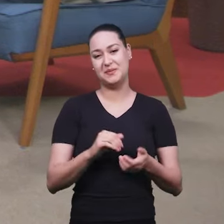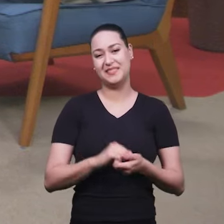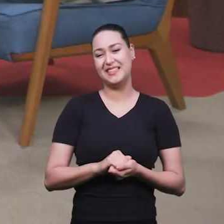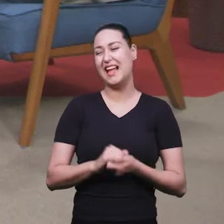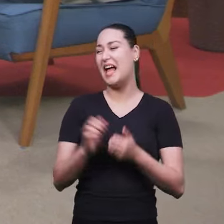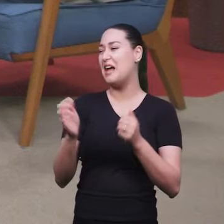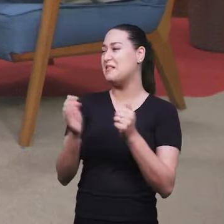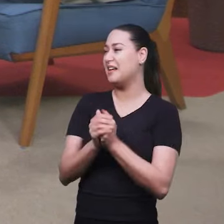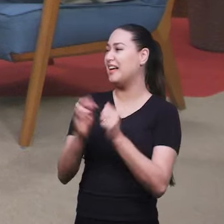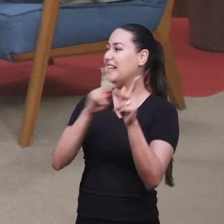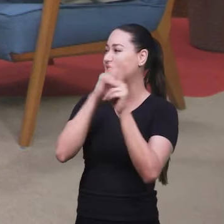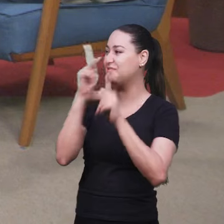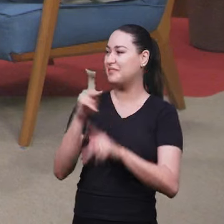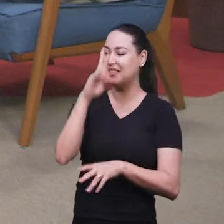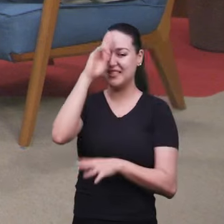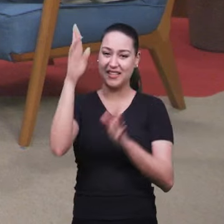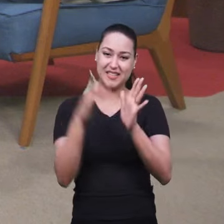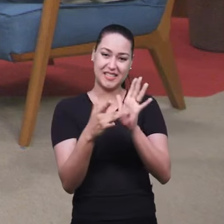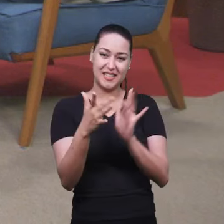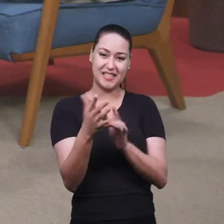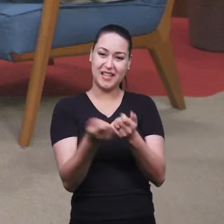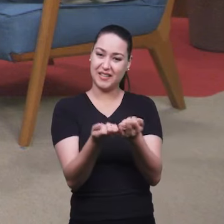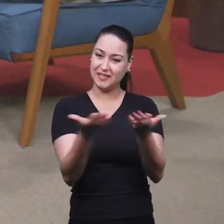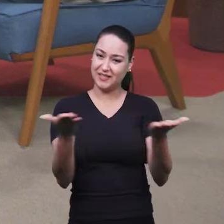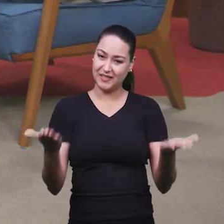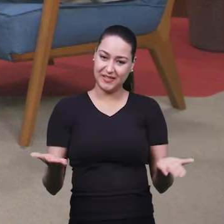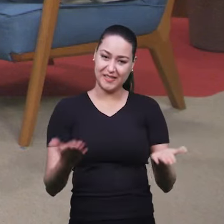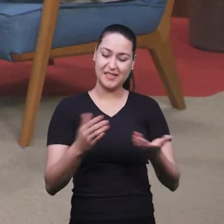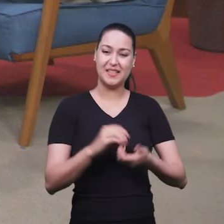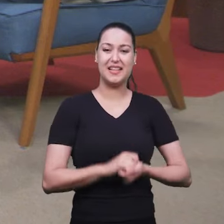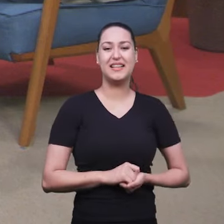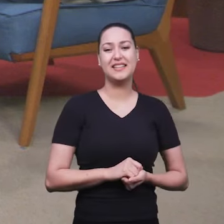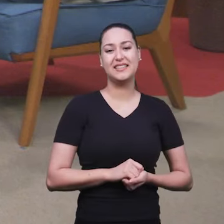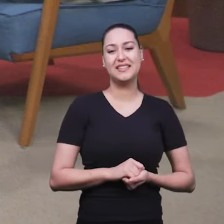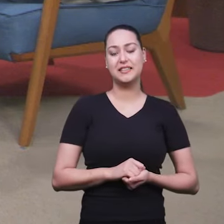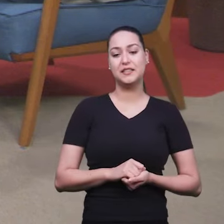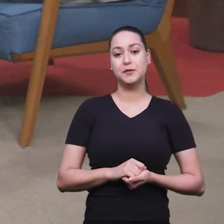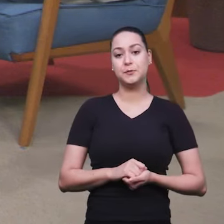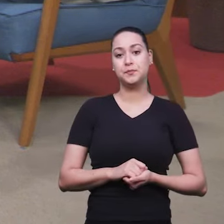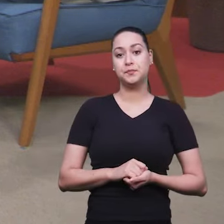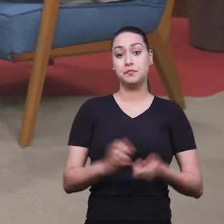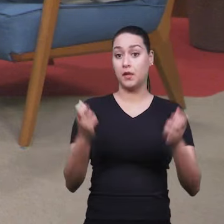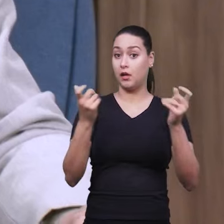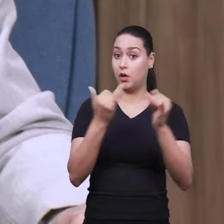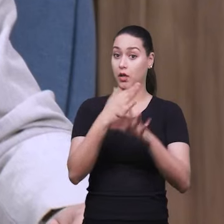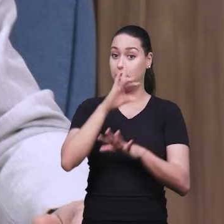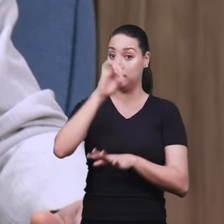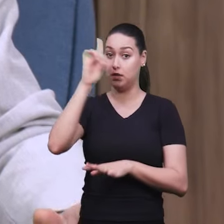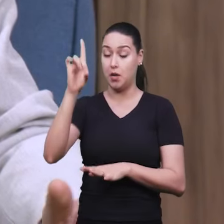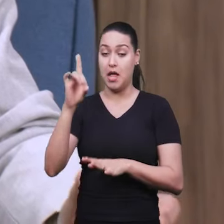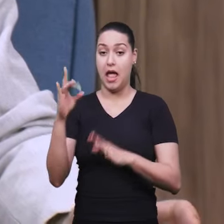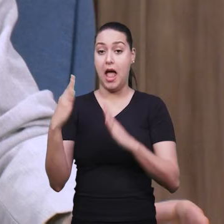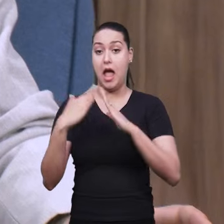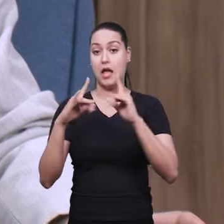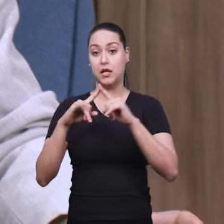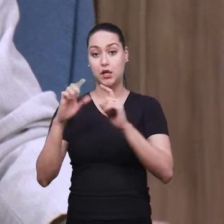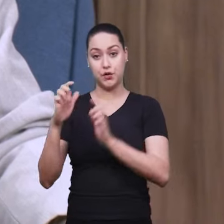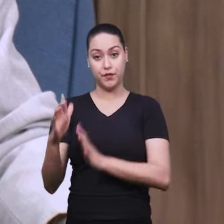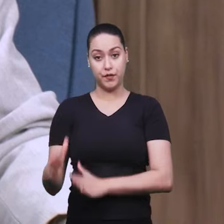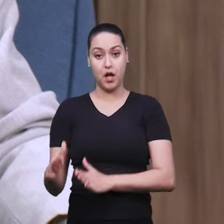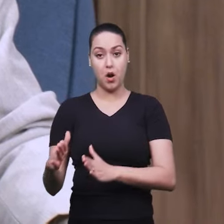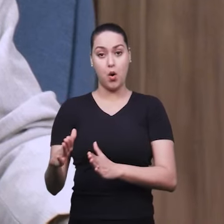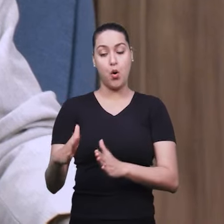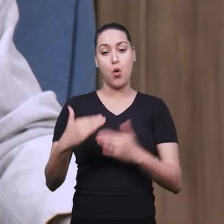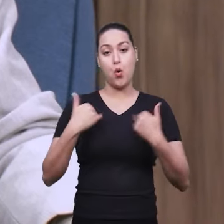os amados, a paz do Senhor. Amém. Pai de São Josias, Daniel e a todos. Glória a Deus. A igreja fiel,